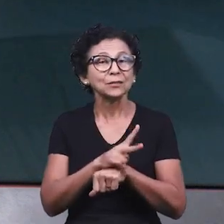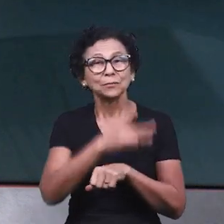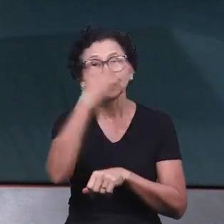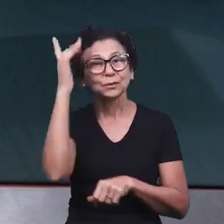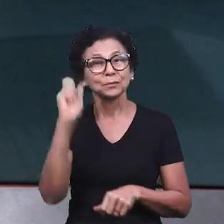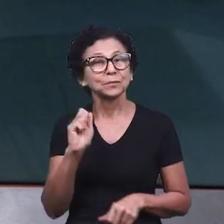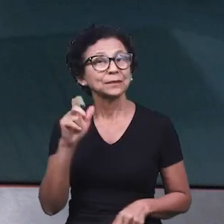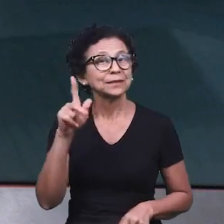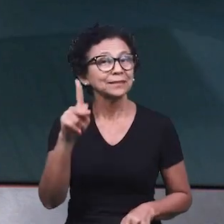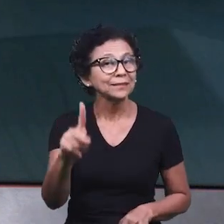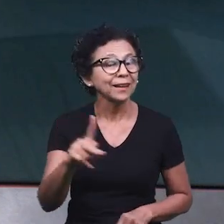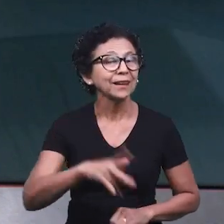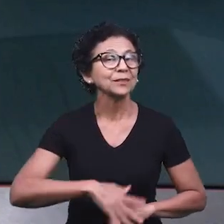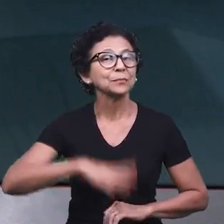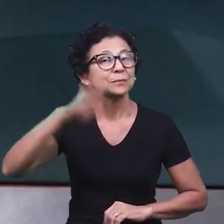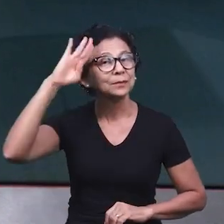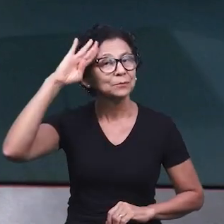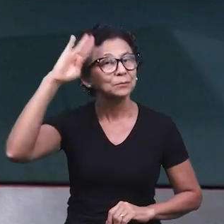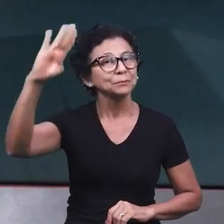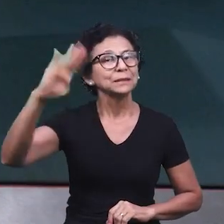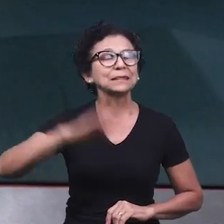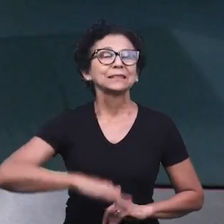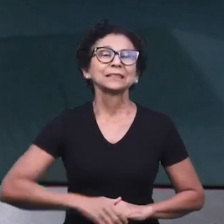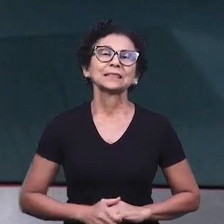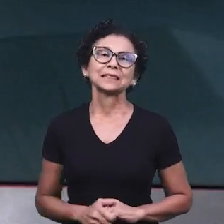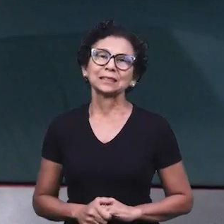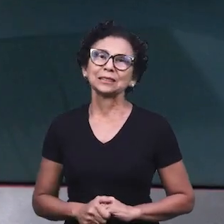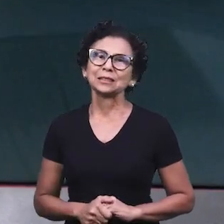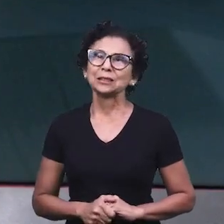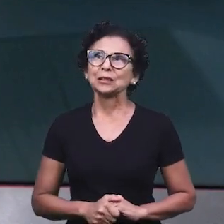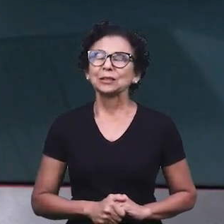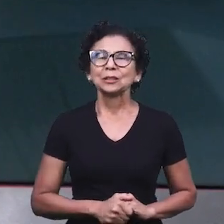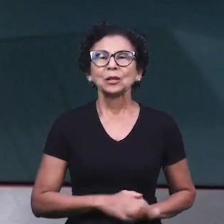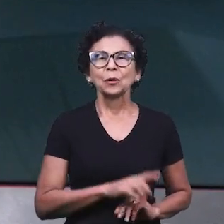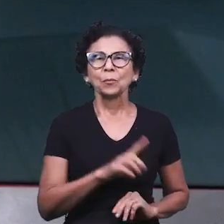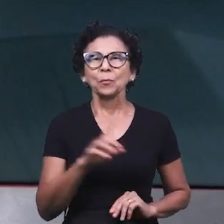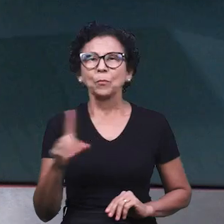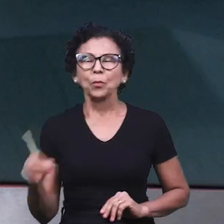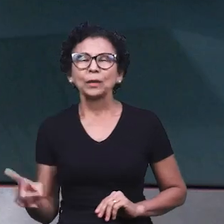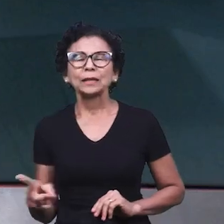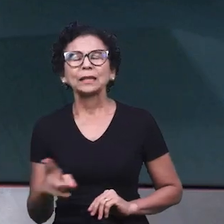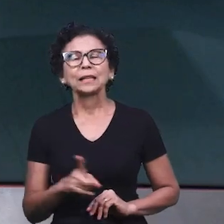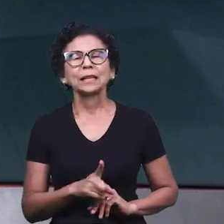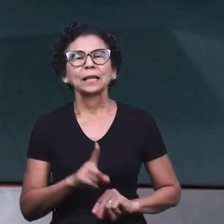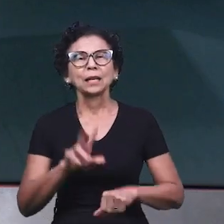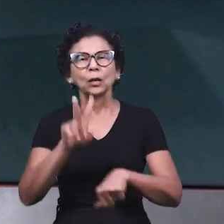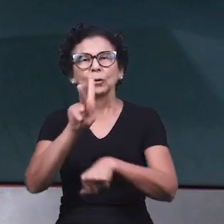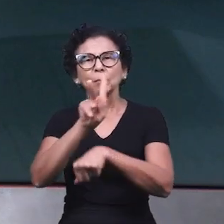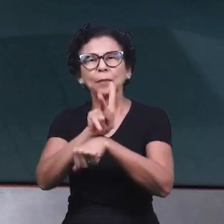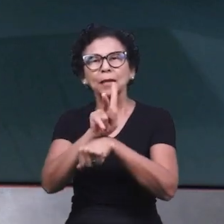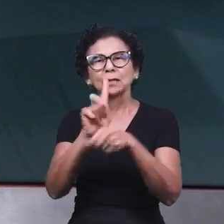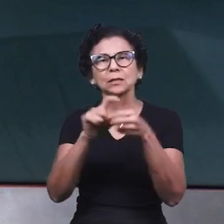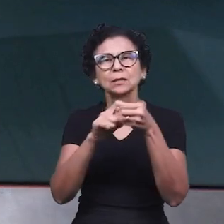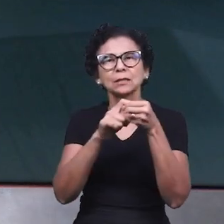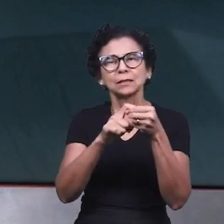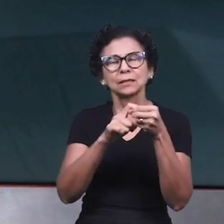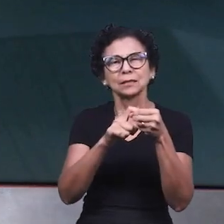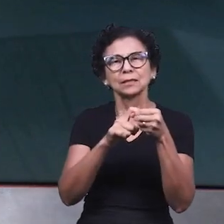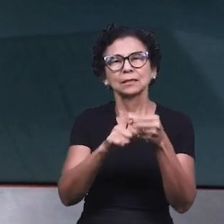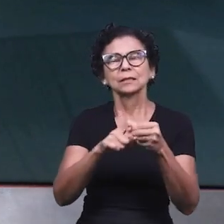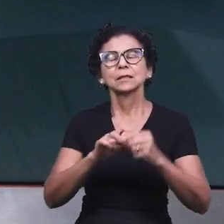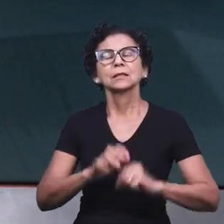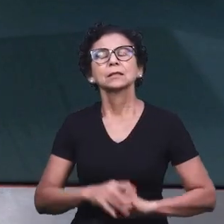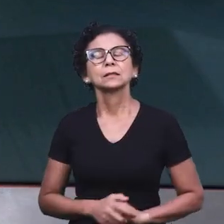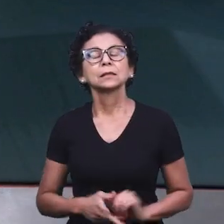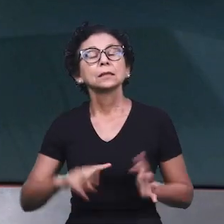principalmente quando é o aposentado. E aí eles chamam de empréstimo consignado. O que significa